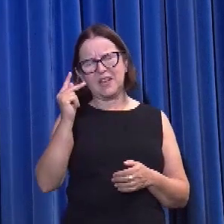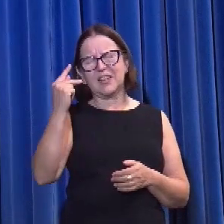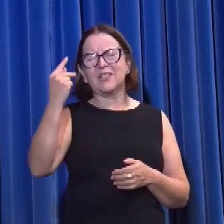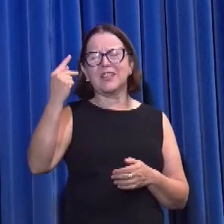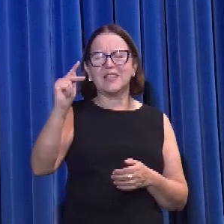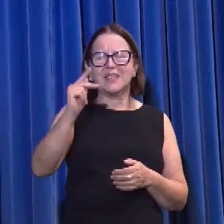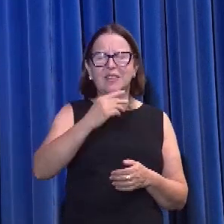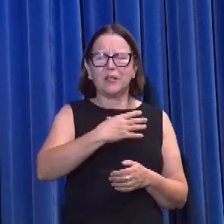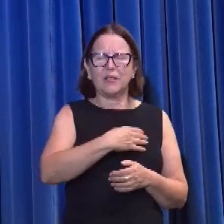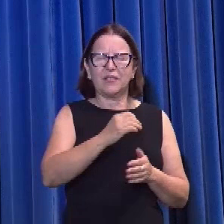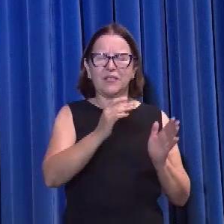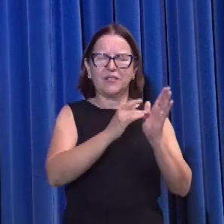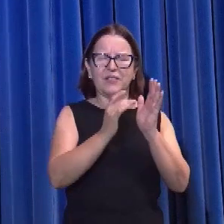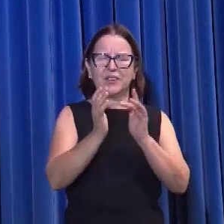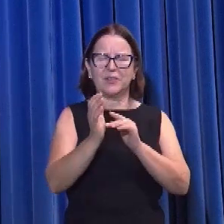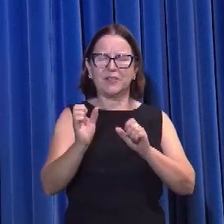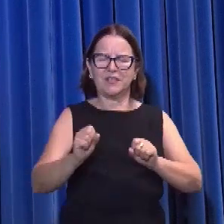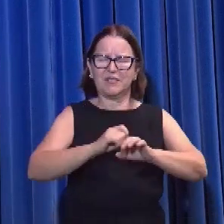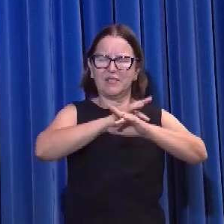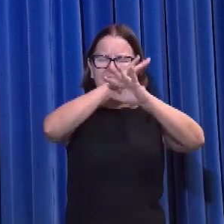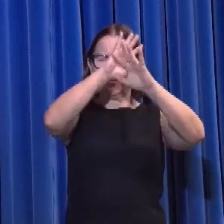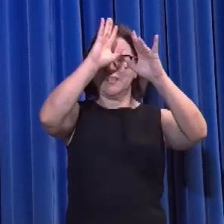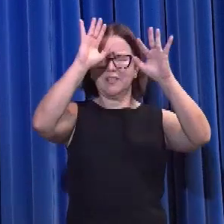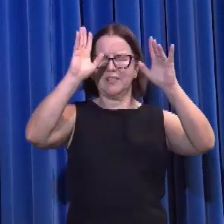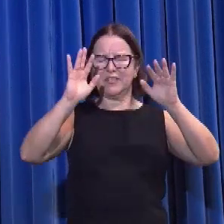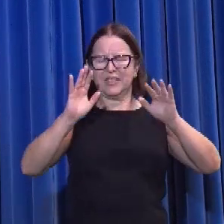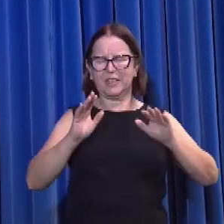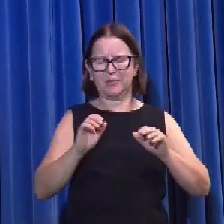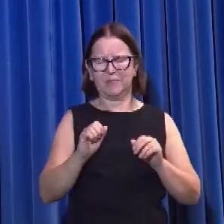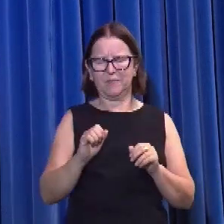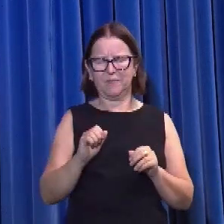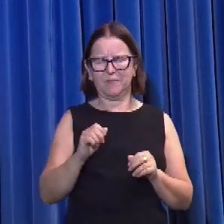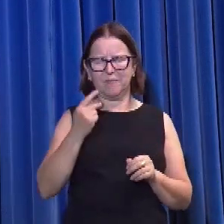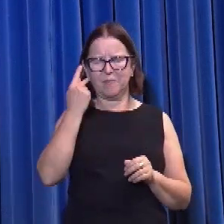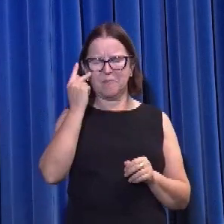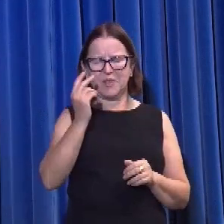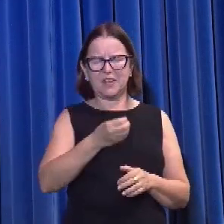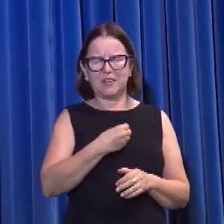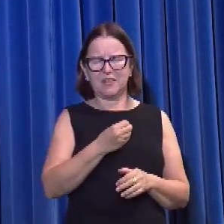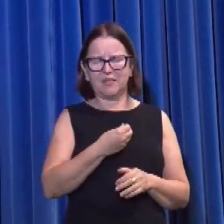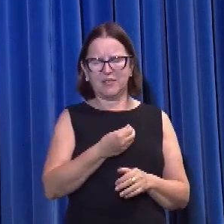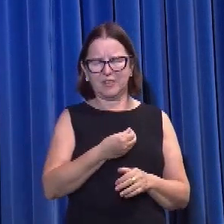Jesus seja glorificado. Para que a vida